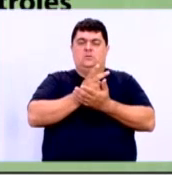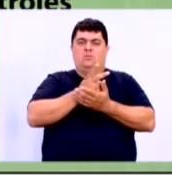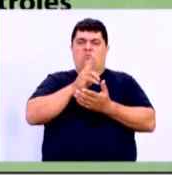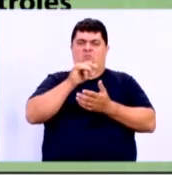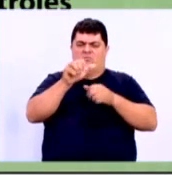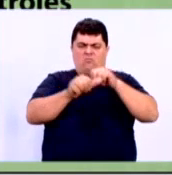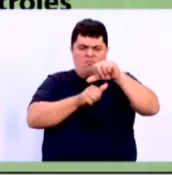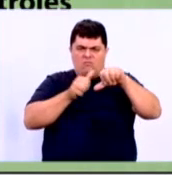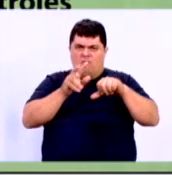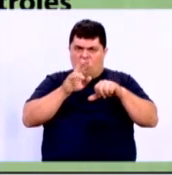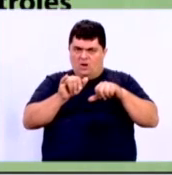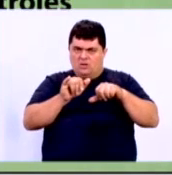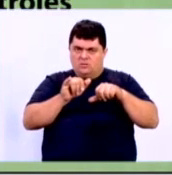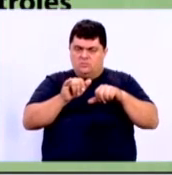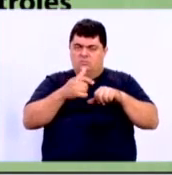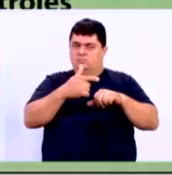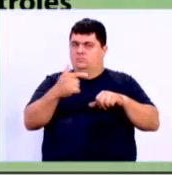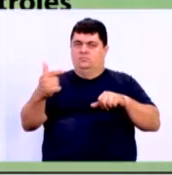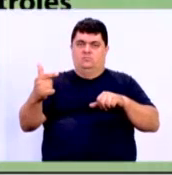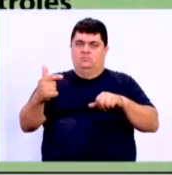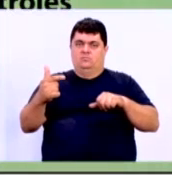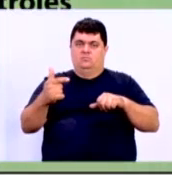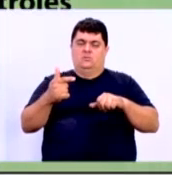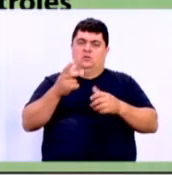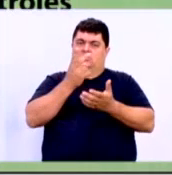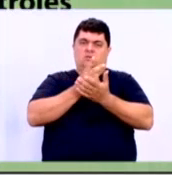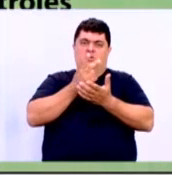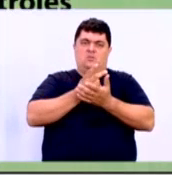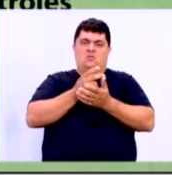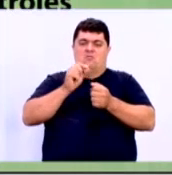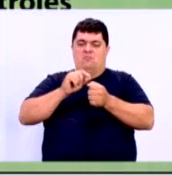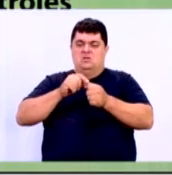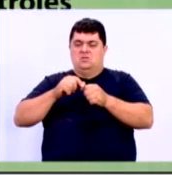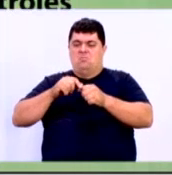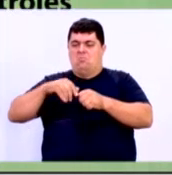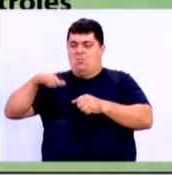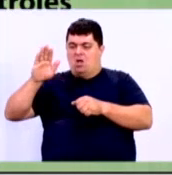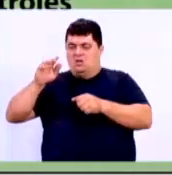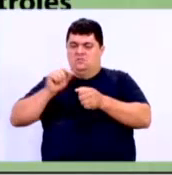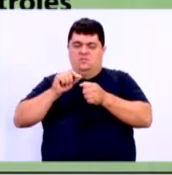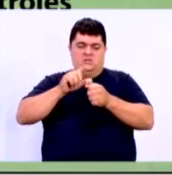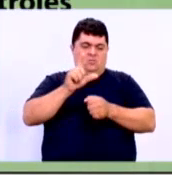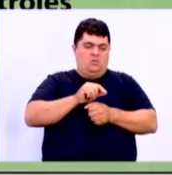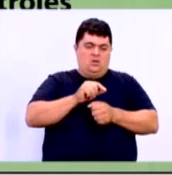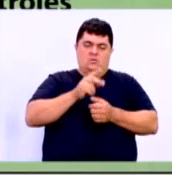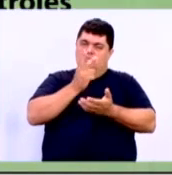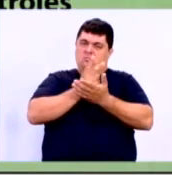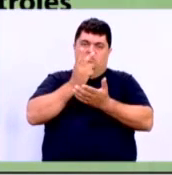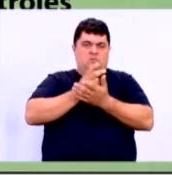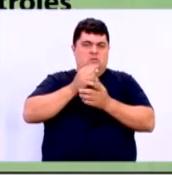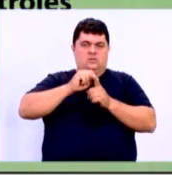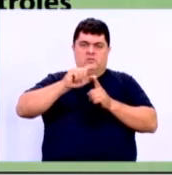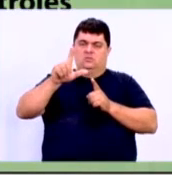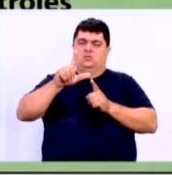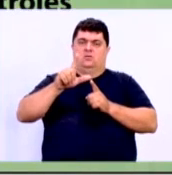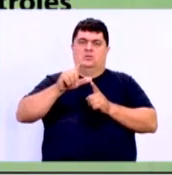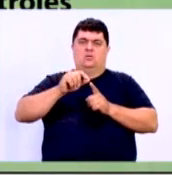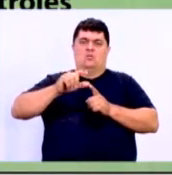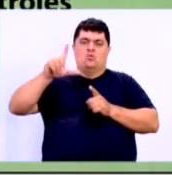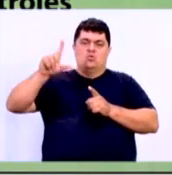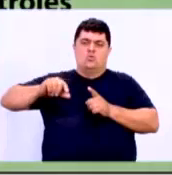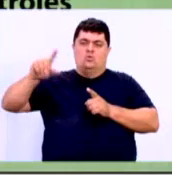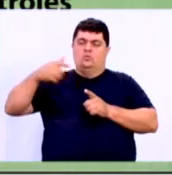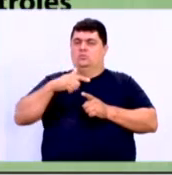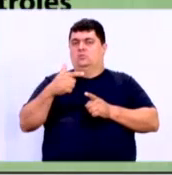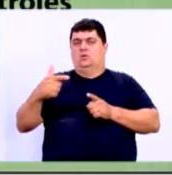variação em relação à quantidade que você produz ou não? Não, né? O aluguel é um valor fixo. Ele não vai aumentar ou diminuir de acordo com a sua